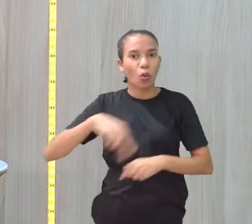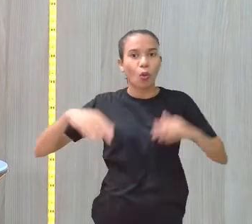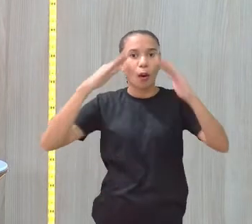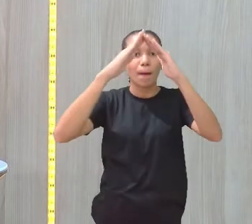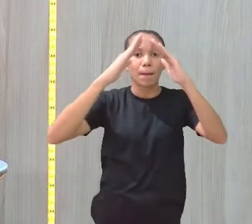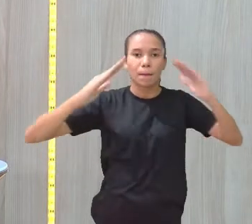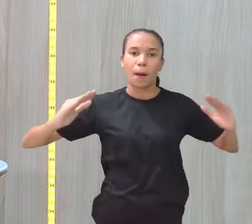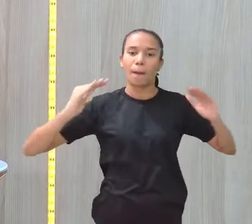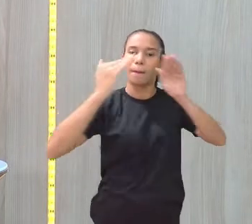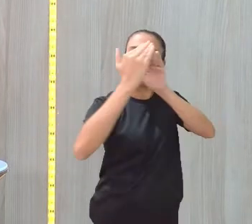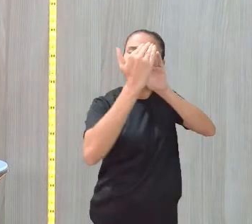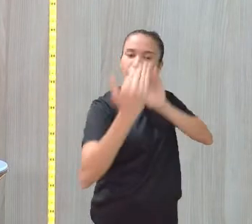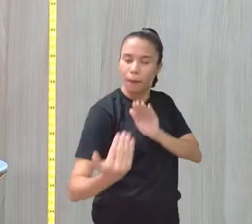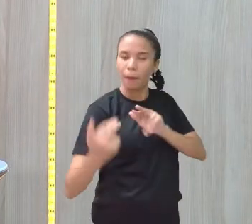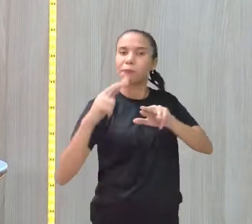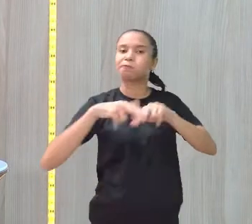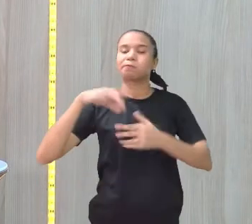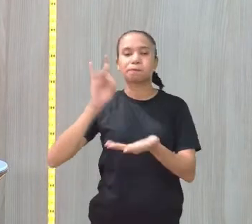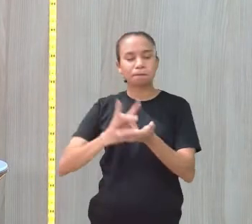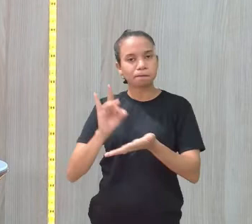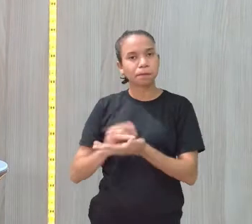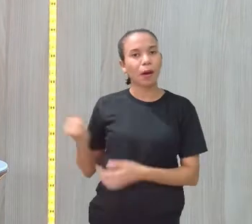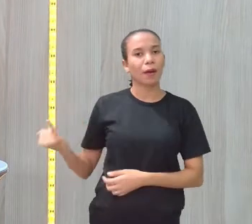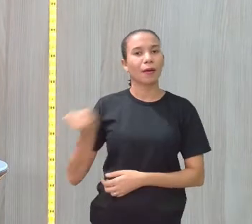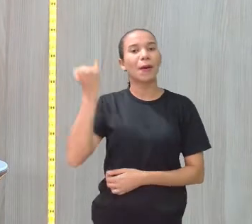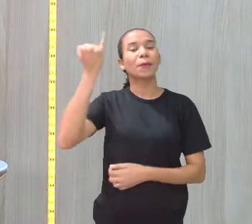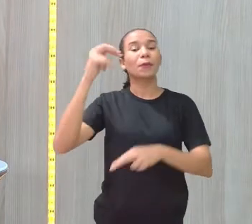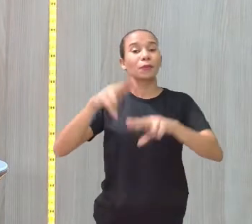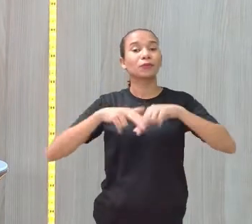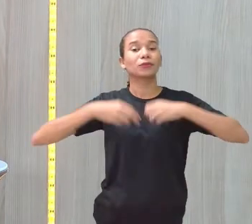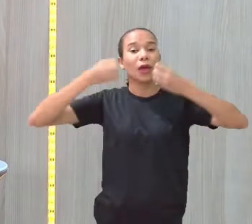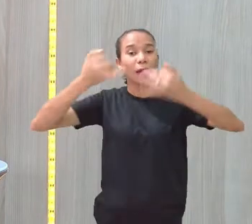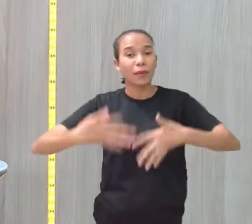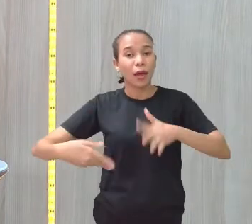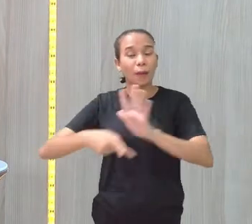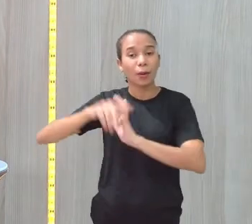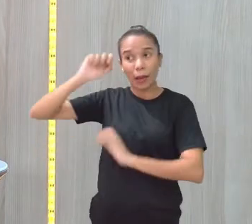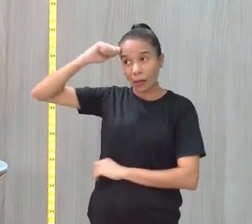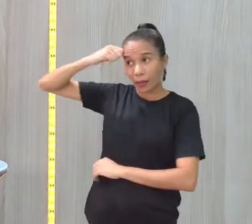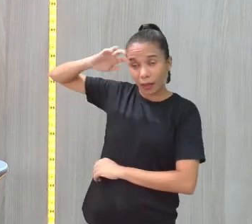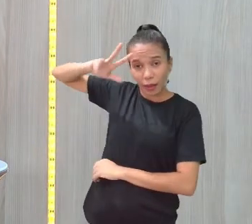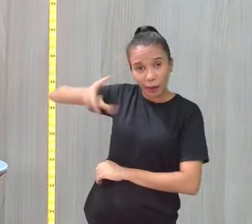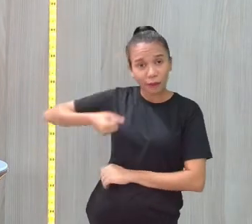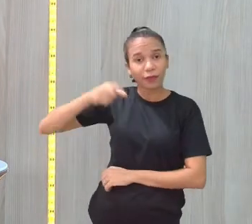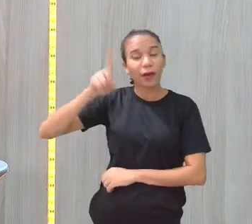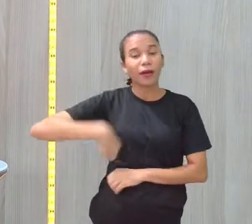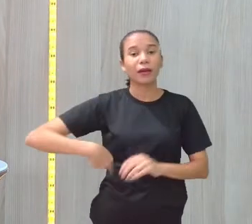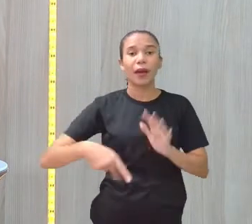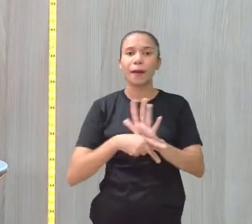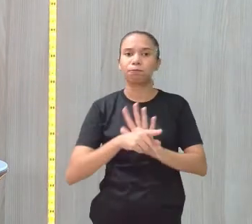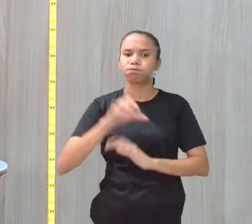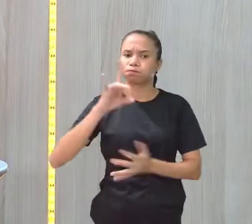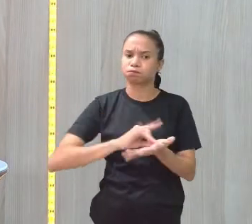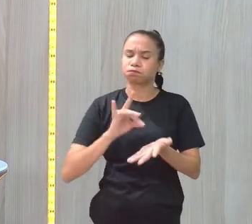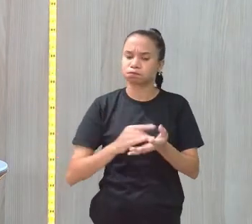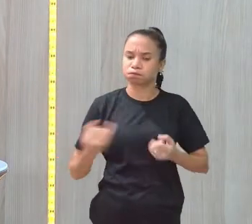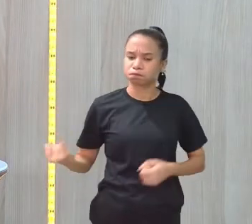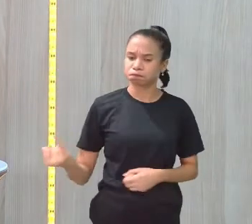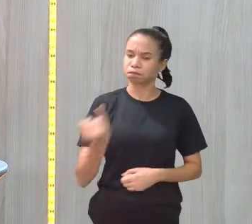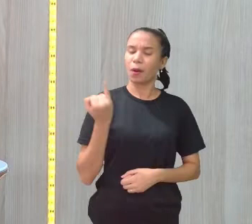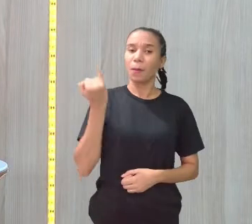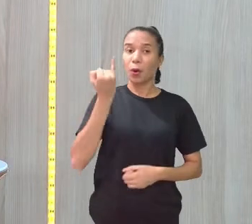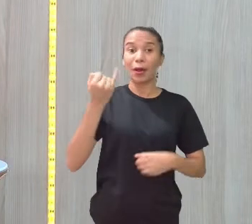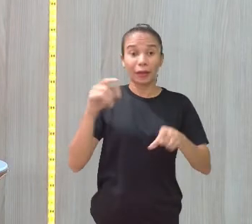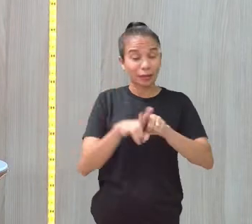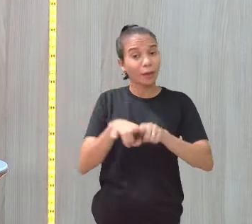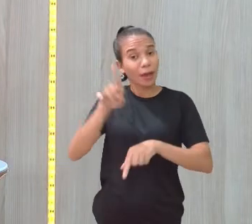e tudo. Isso. Então, muito rica. E falando do continente africano, né, por ser esse continente tão rico, também foi